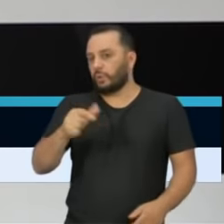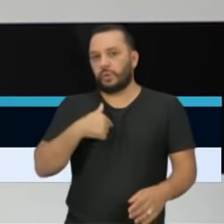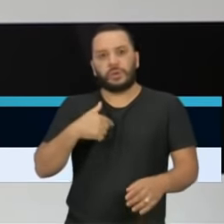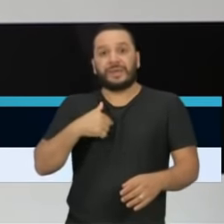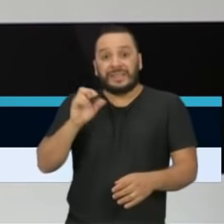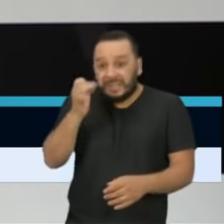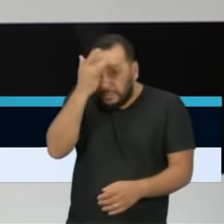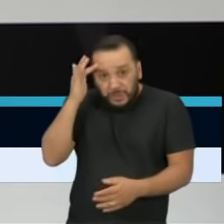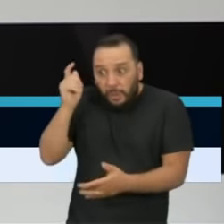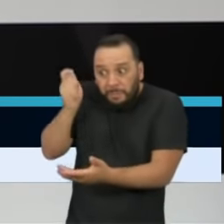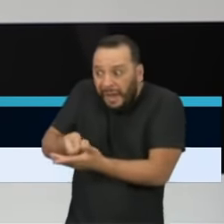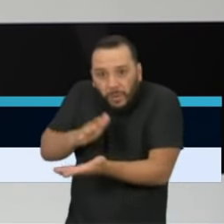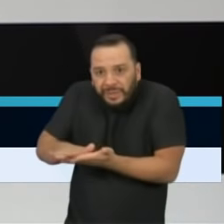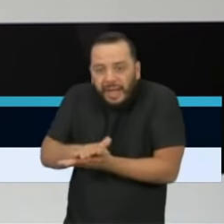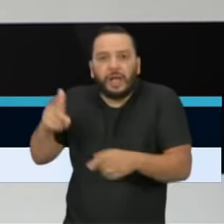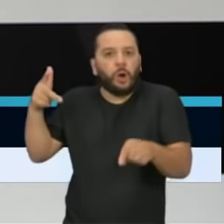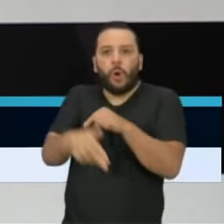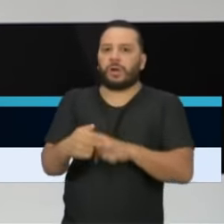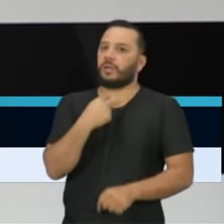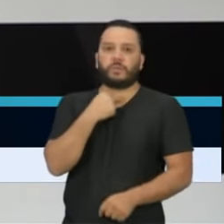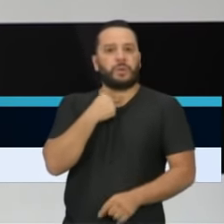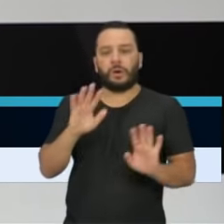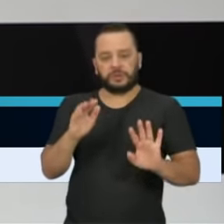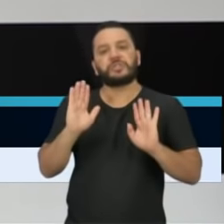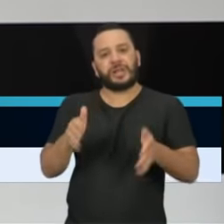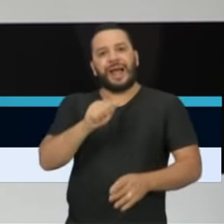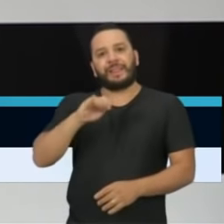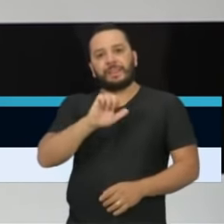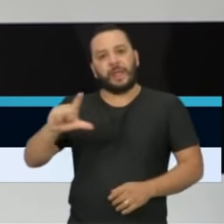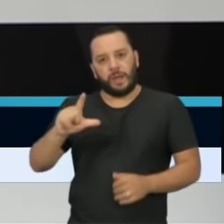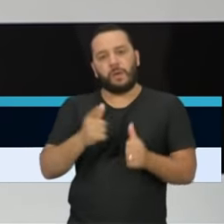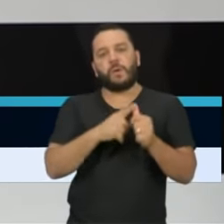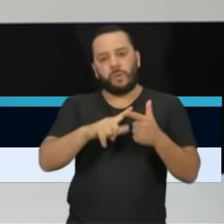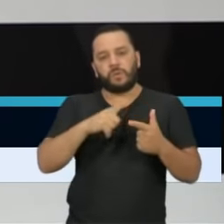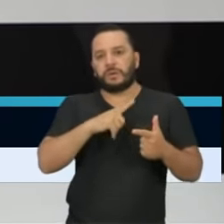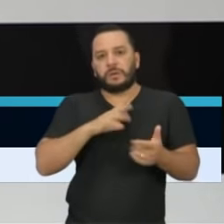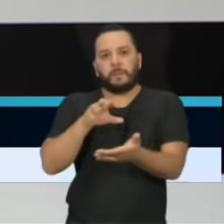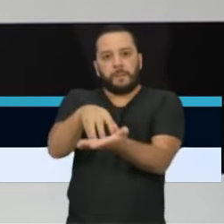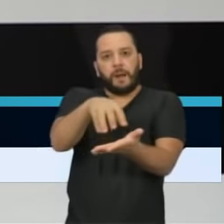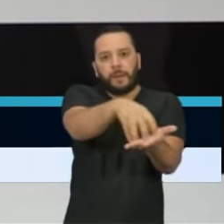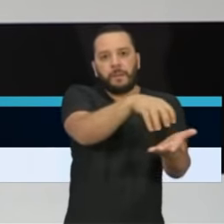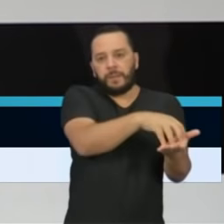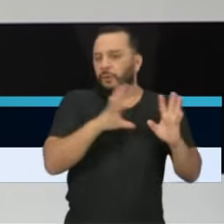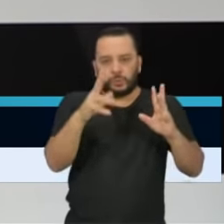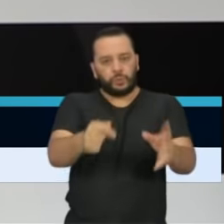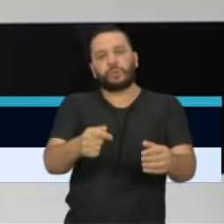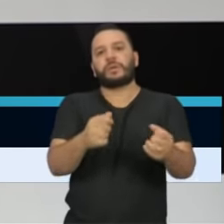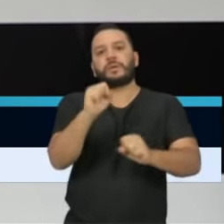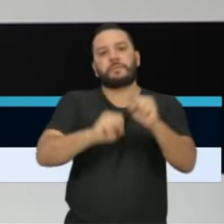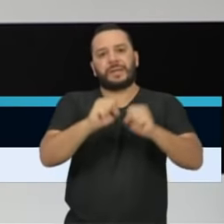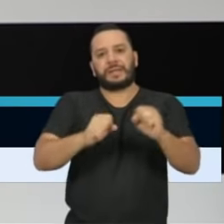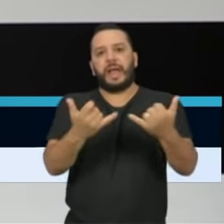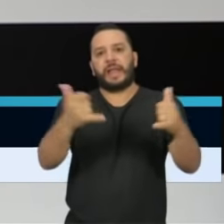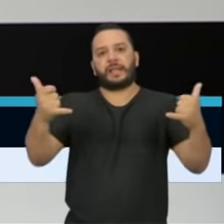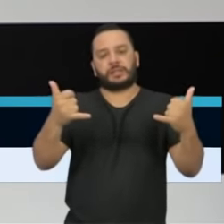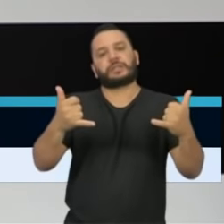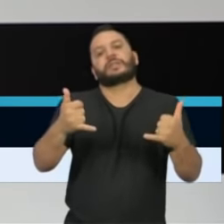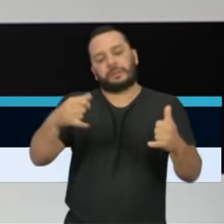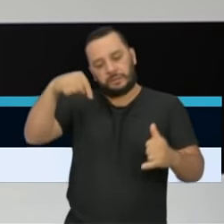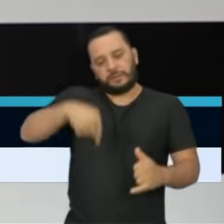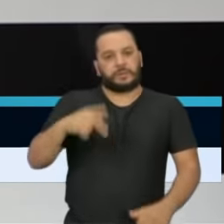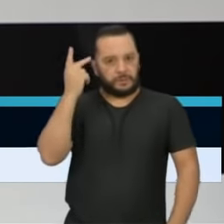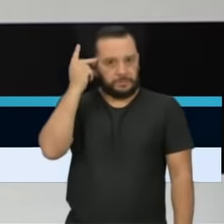ANEEL, à Agência Nacional de Energia Elétrica, e também a todas as concessionárias de energia elétrica que atuam no Estado de